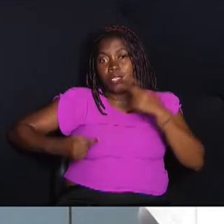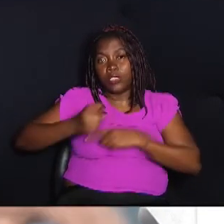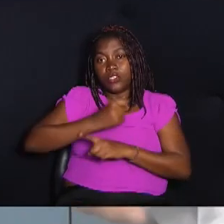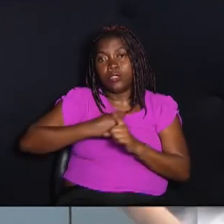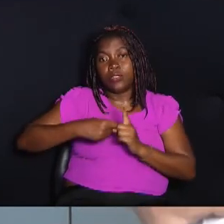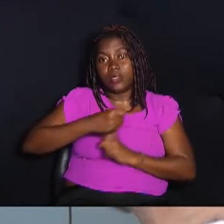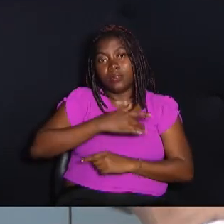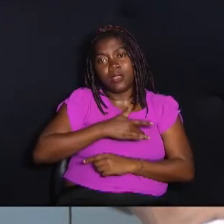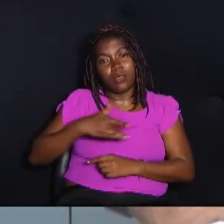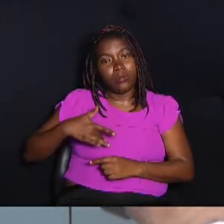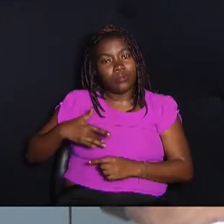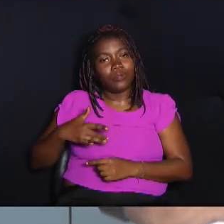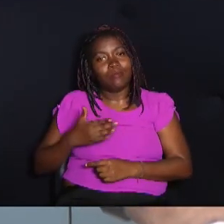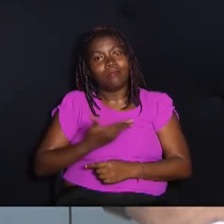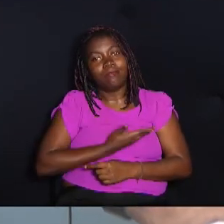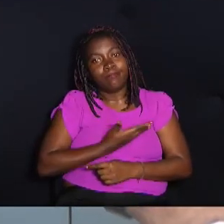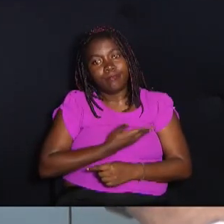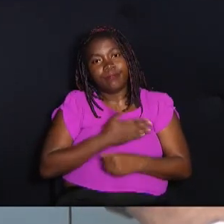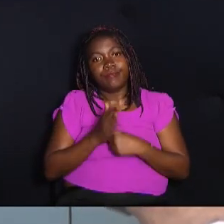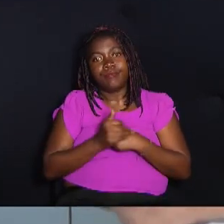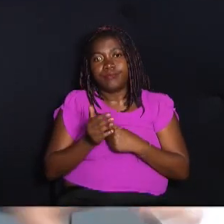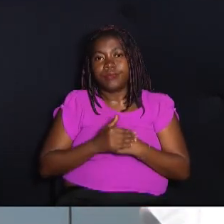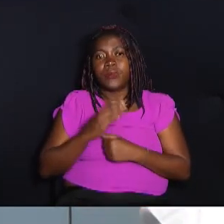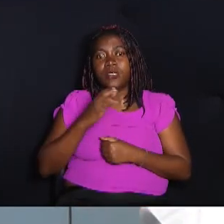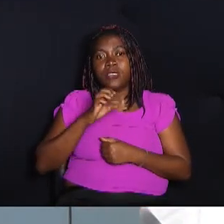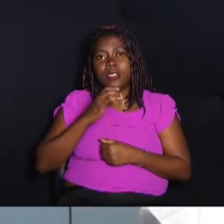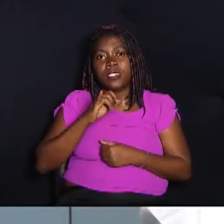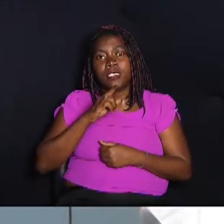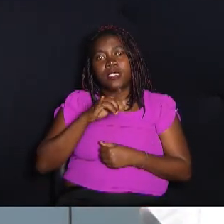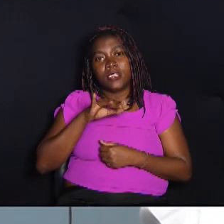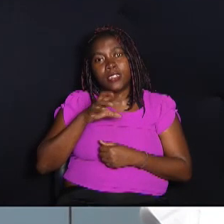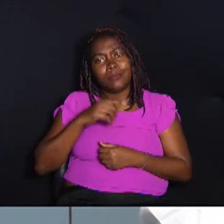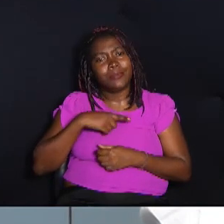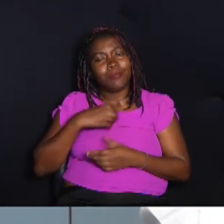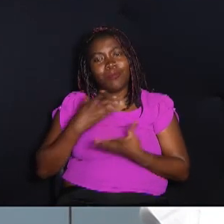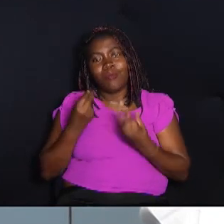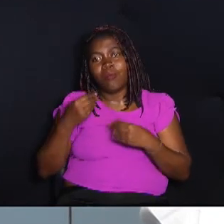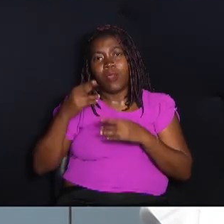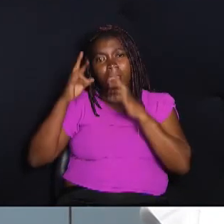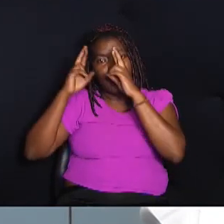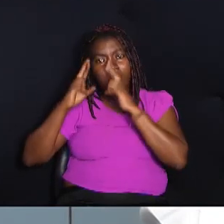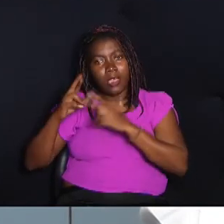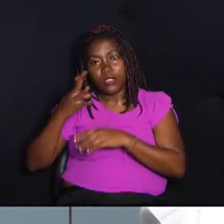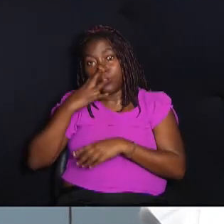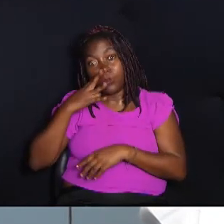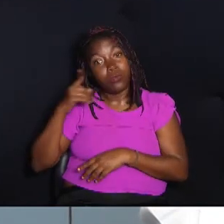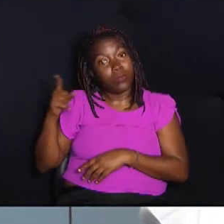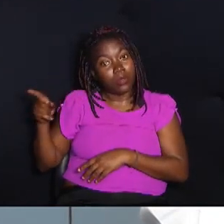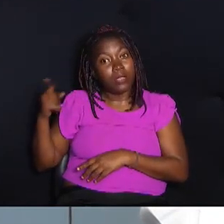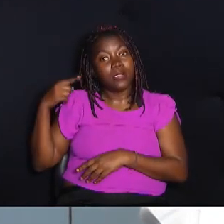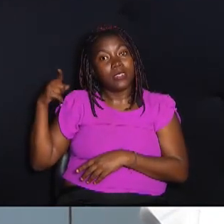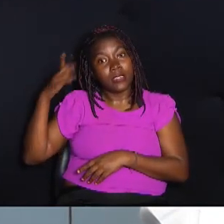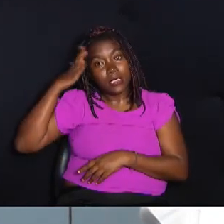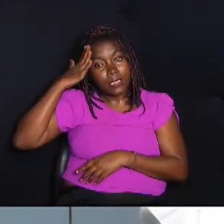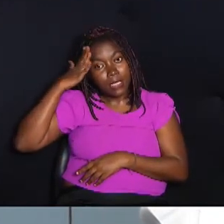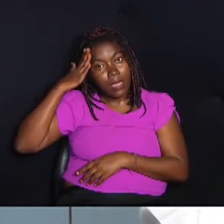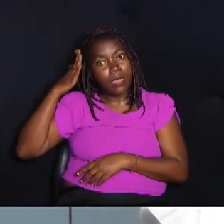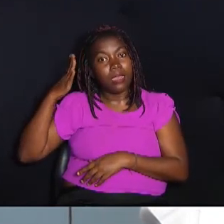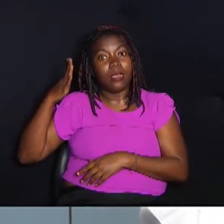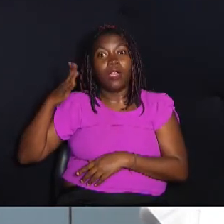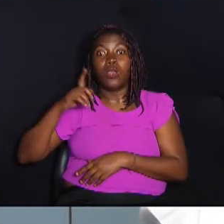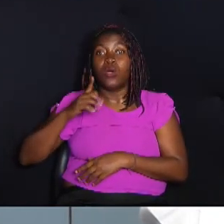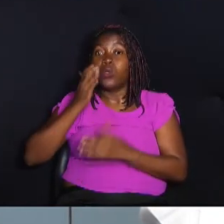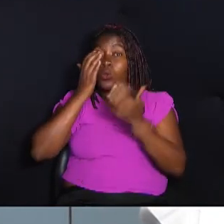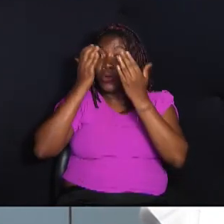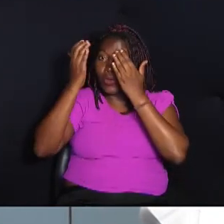muito querido, Cecílio Santos. Eu tenho aí o maior respeito e admiração por ele sabe disso. A Lucimária,